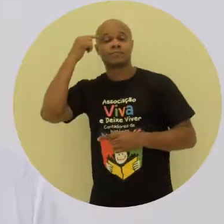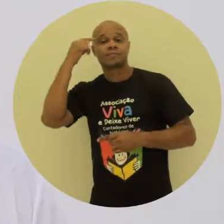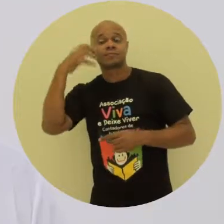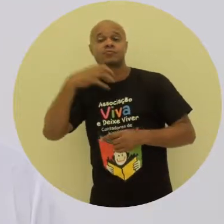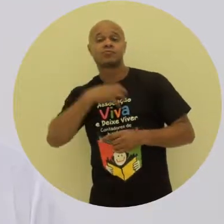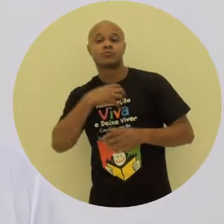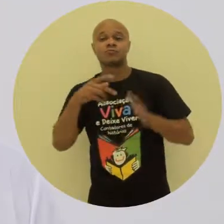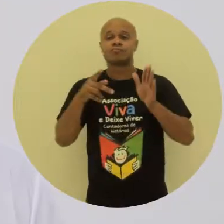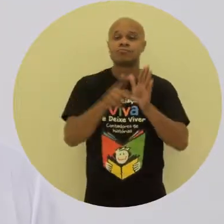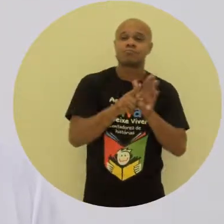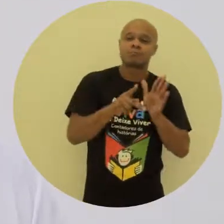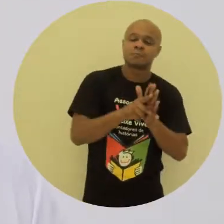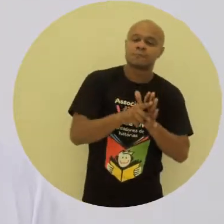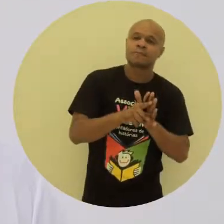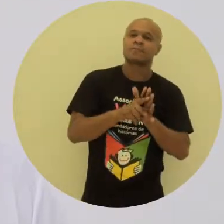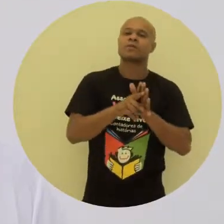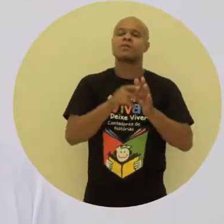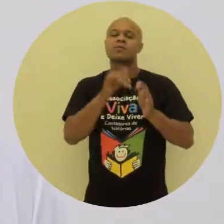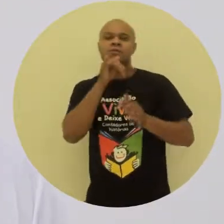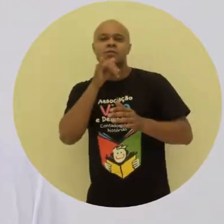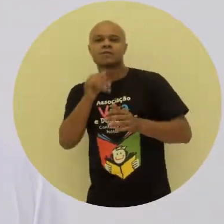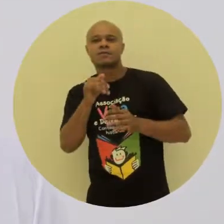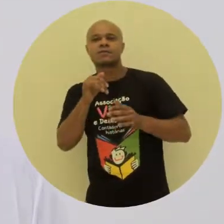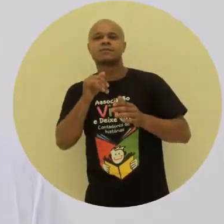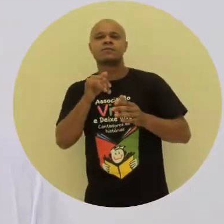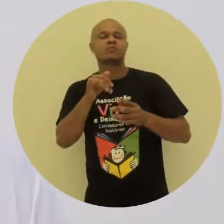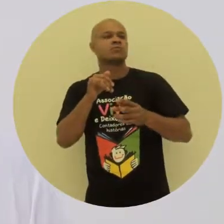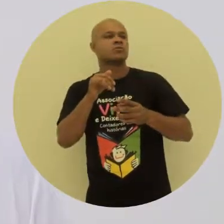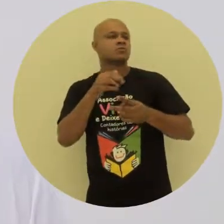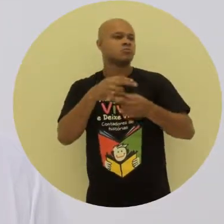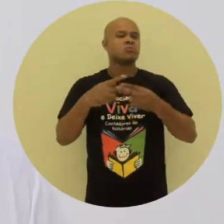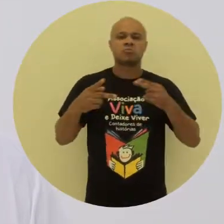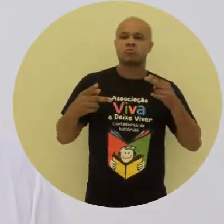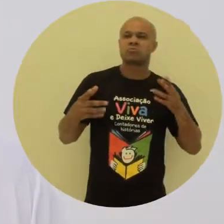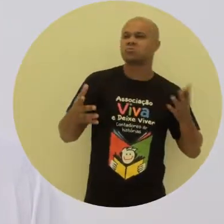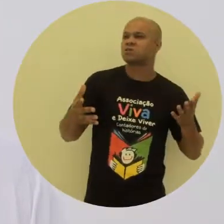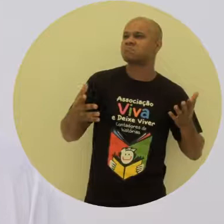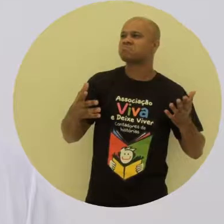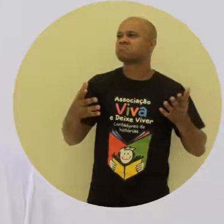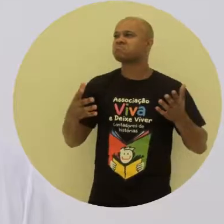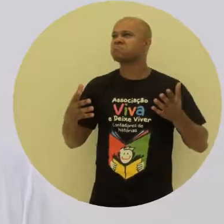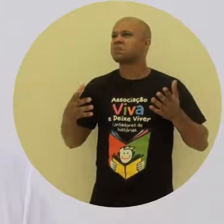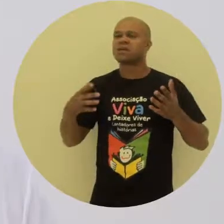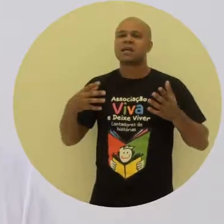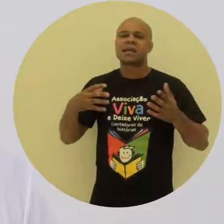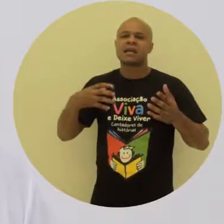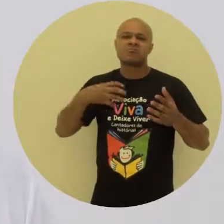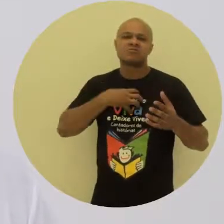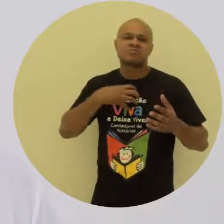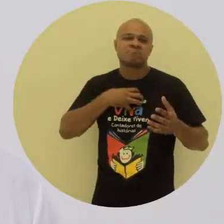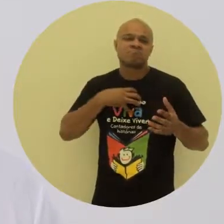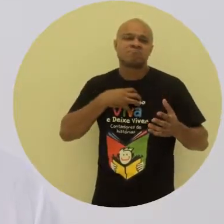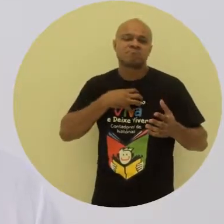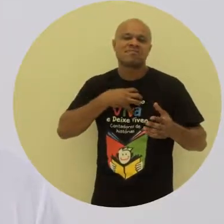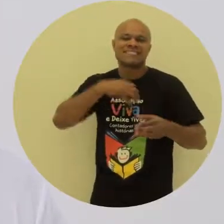pensado, de fato, para trazer elementos que me proporcionem eu ser o conteúdo desse avental.